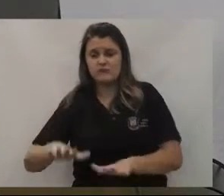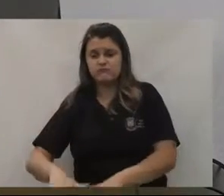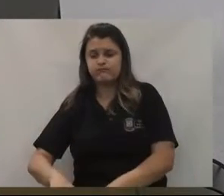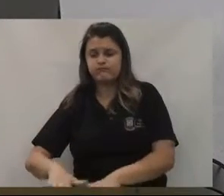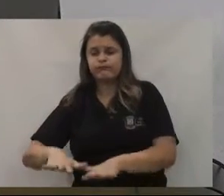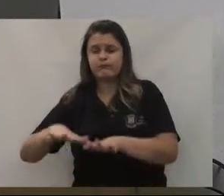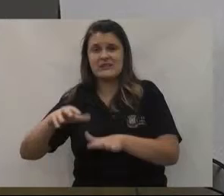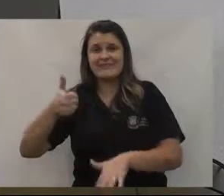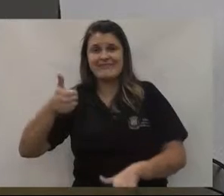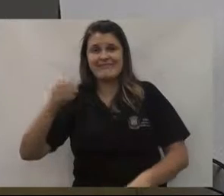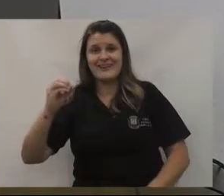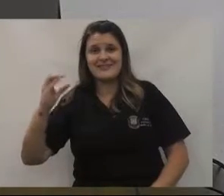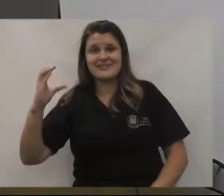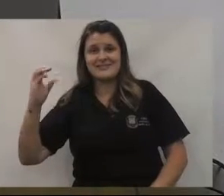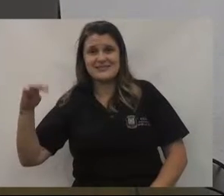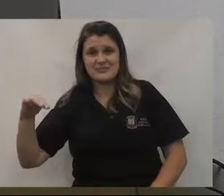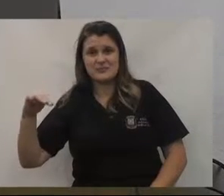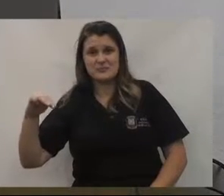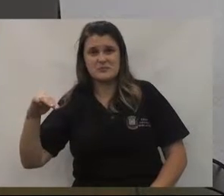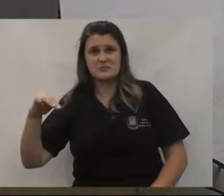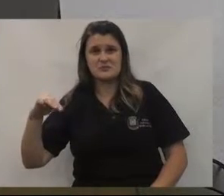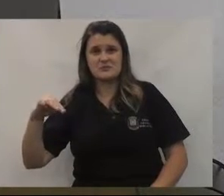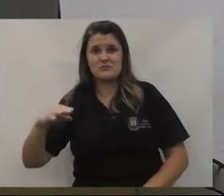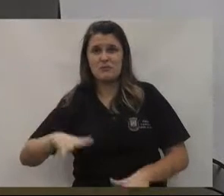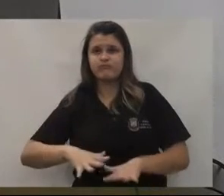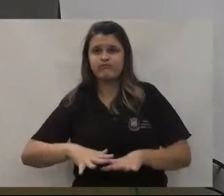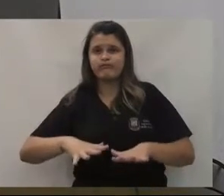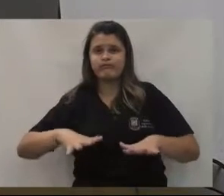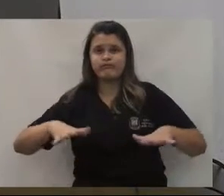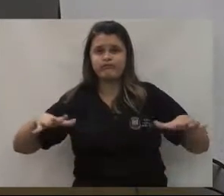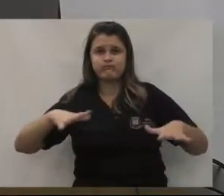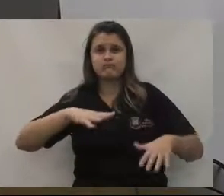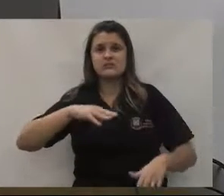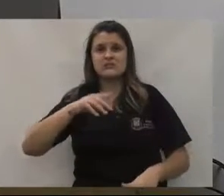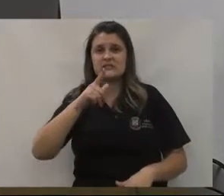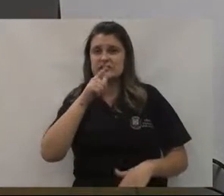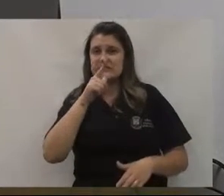uma esparrama bastante para o resto da cidade.